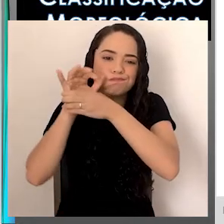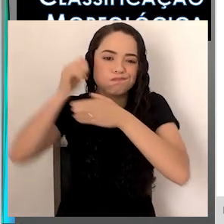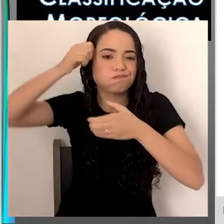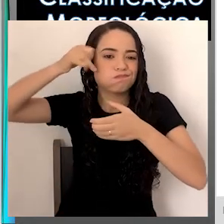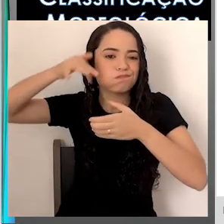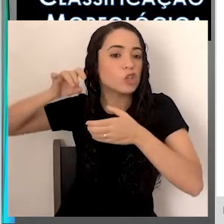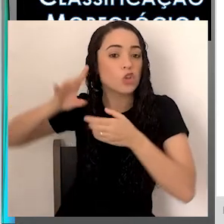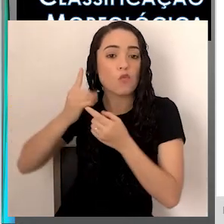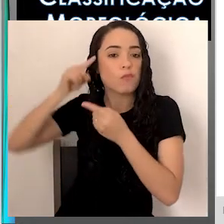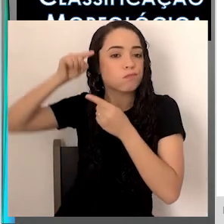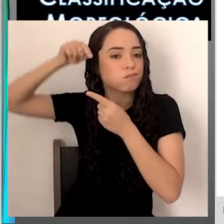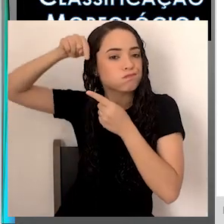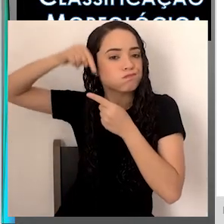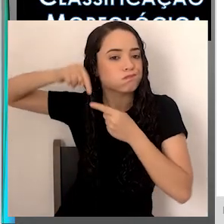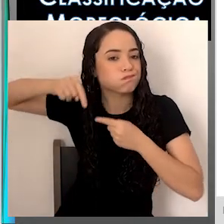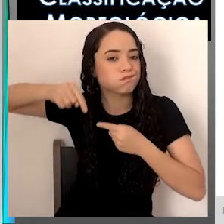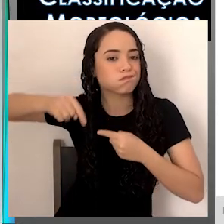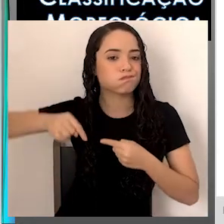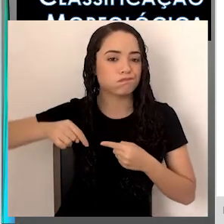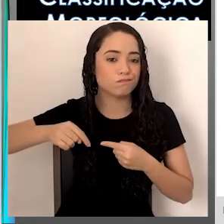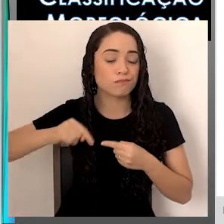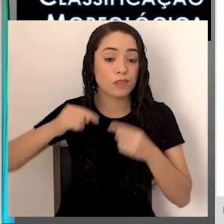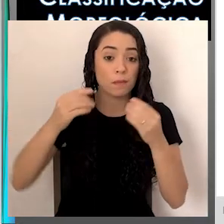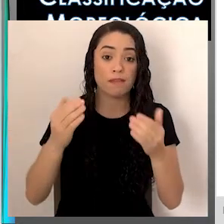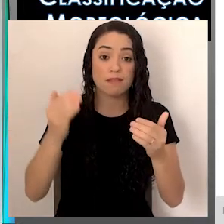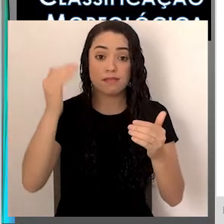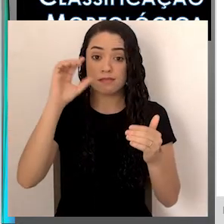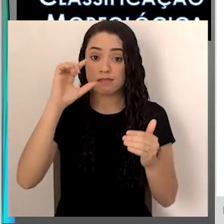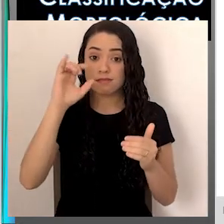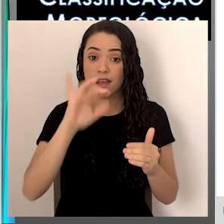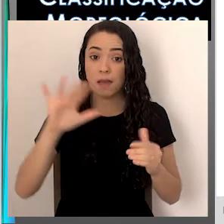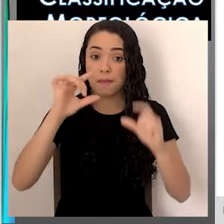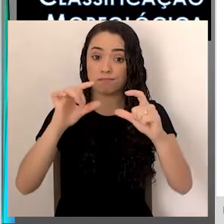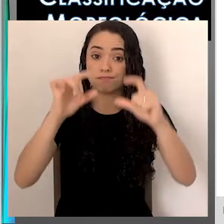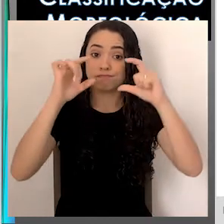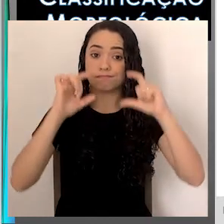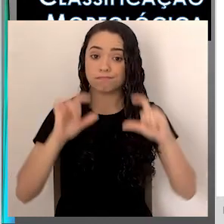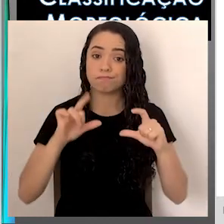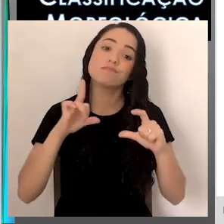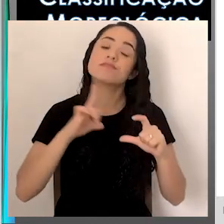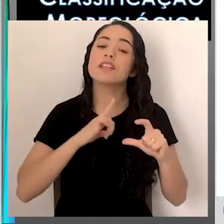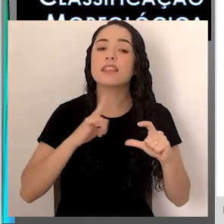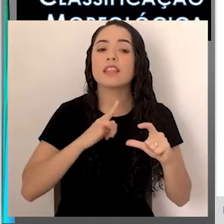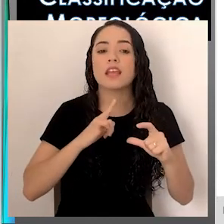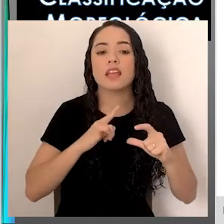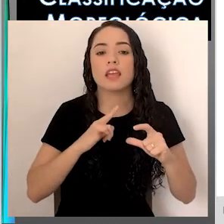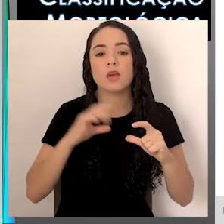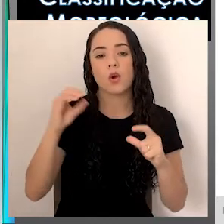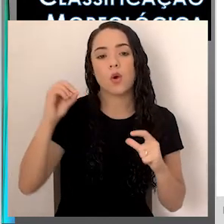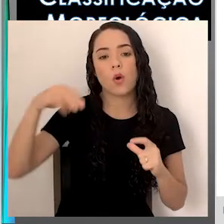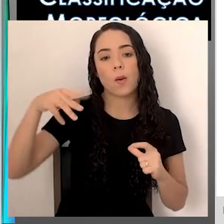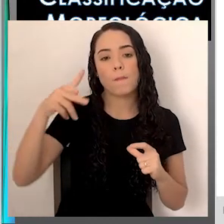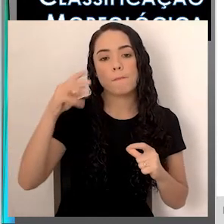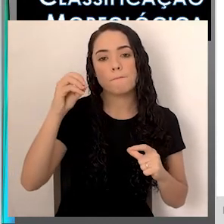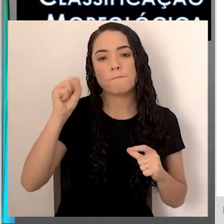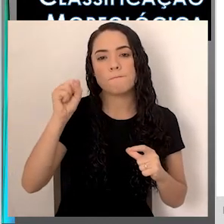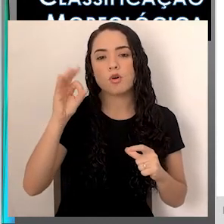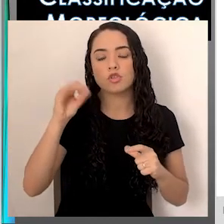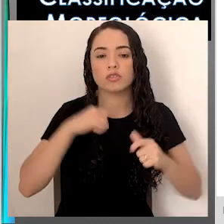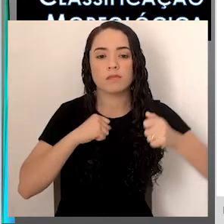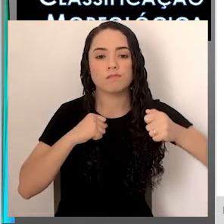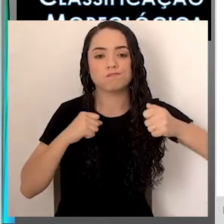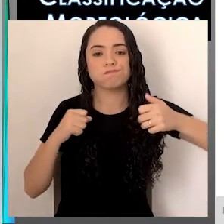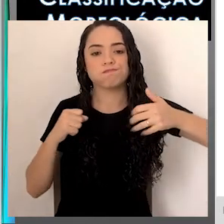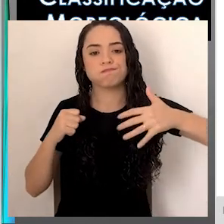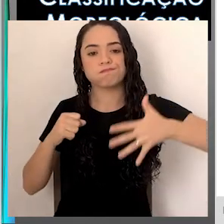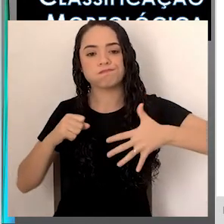produção para o meio externo. E na parte inferior da imagem, podemos ver os tipos de glândulas compostas,